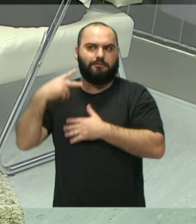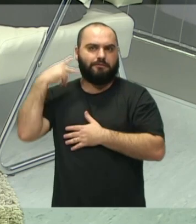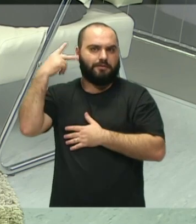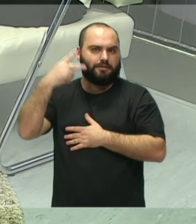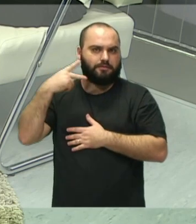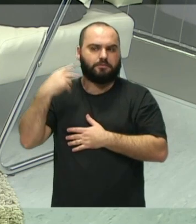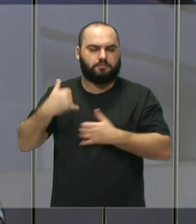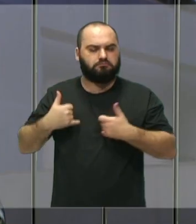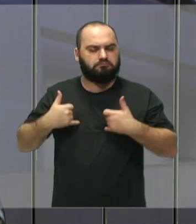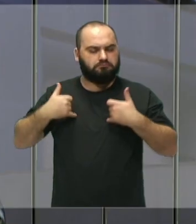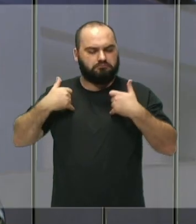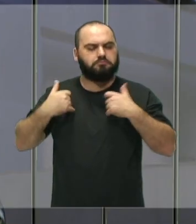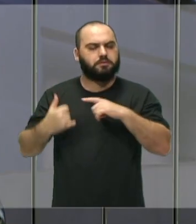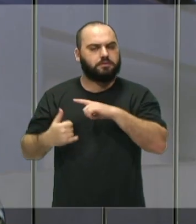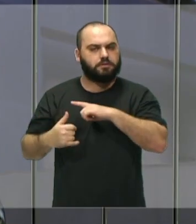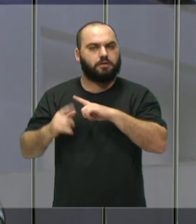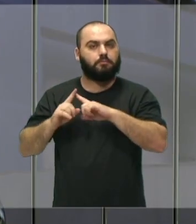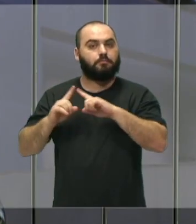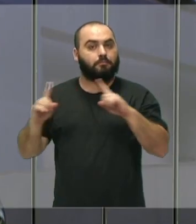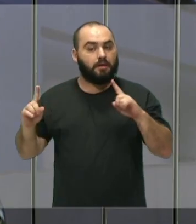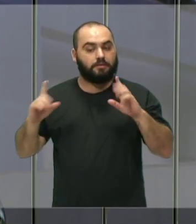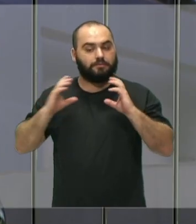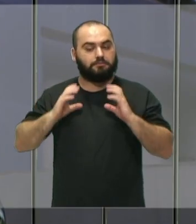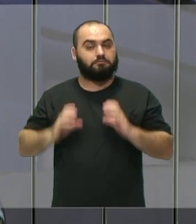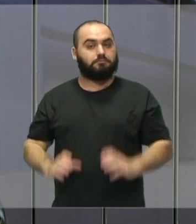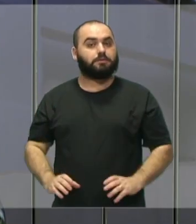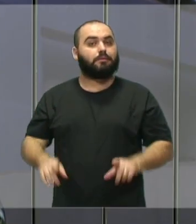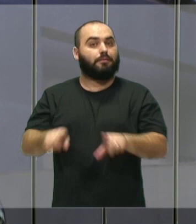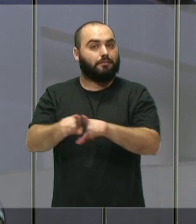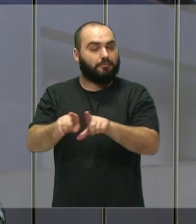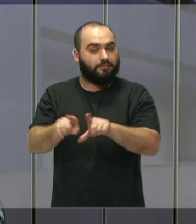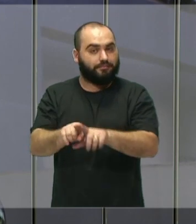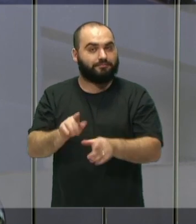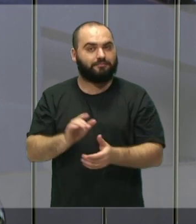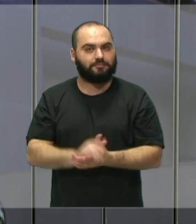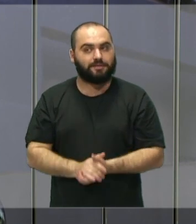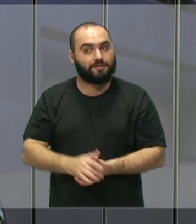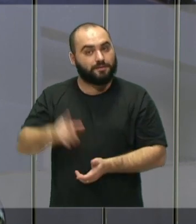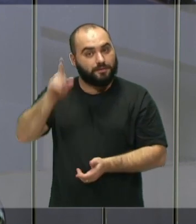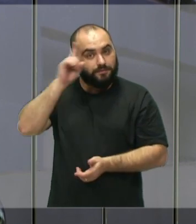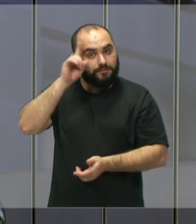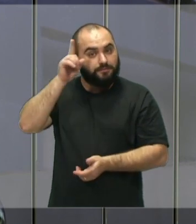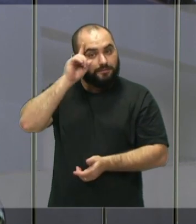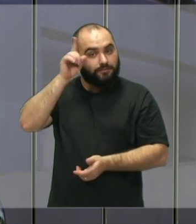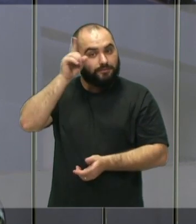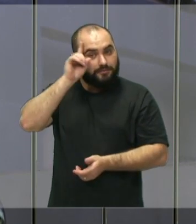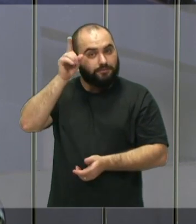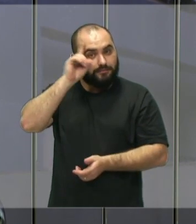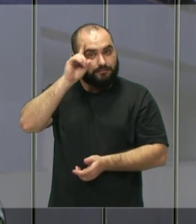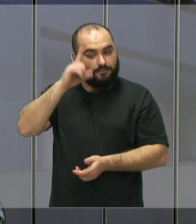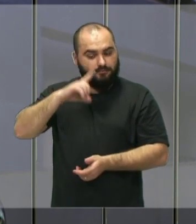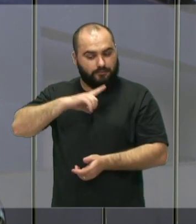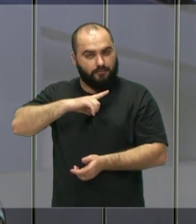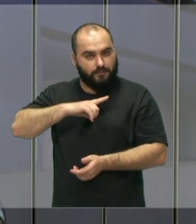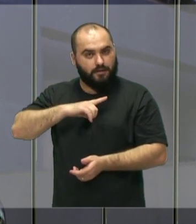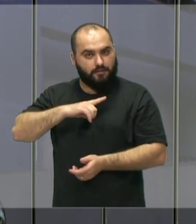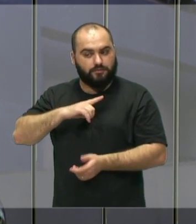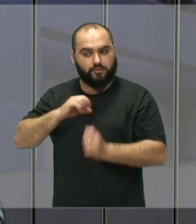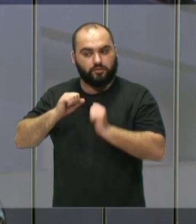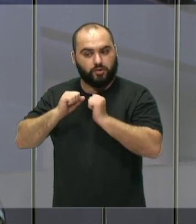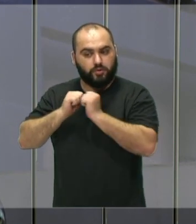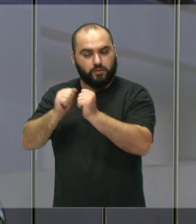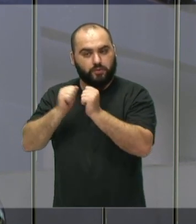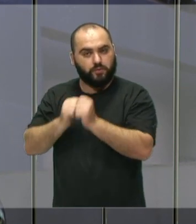sentir orgulho disso, eu me orgulho muito como cidadã também. Então, todo dia eu me coloco no lugar do cidadão,